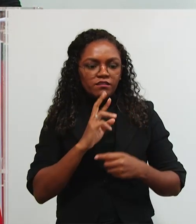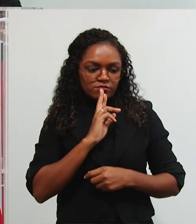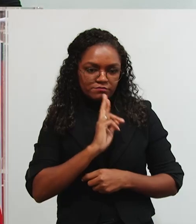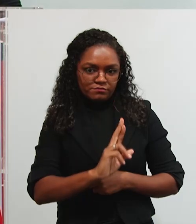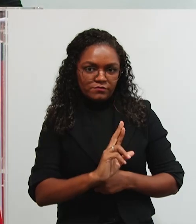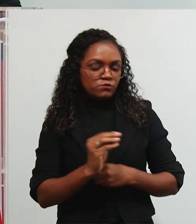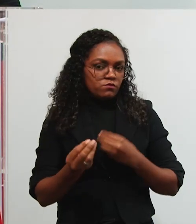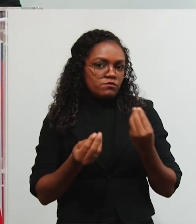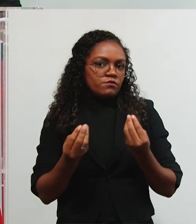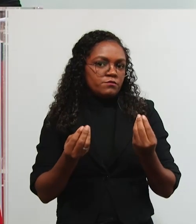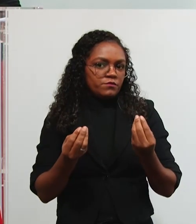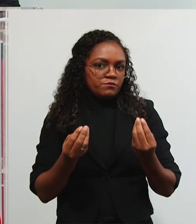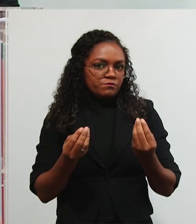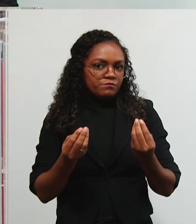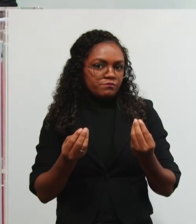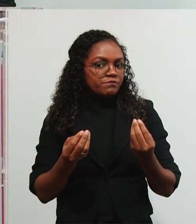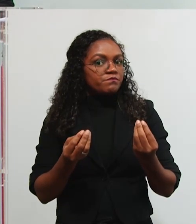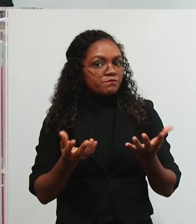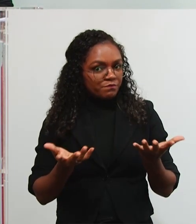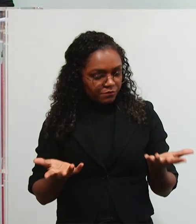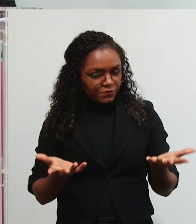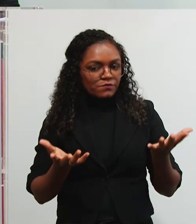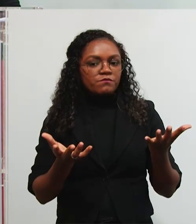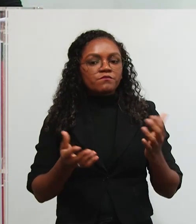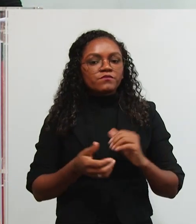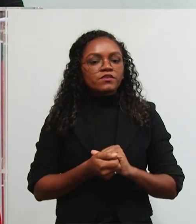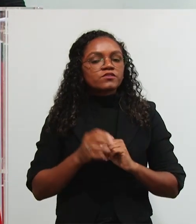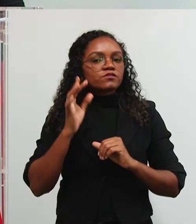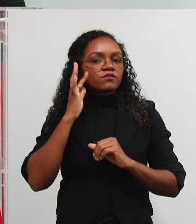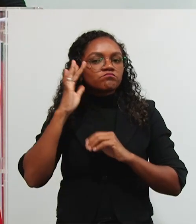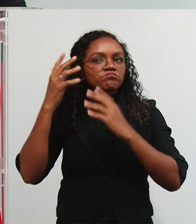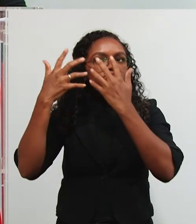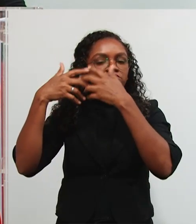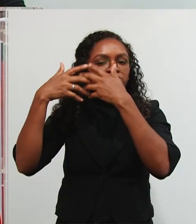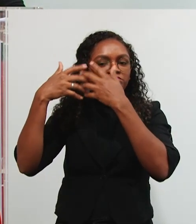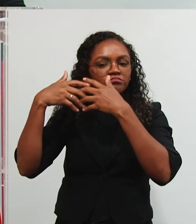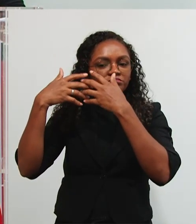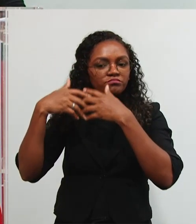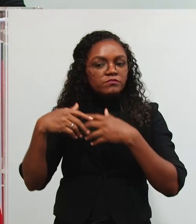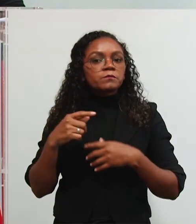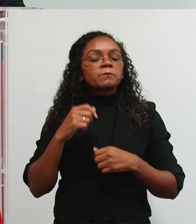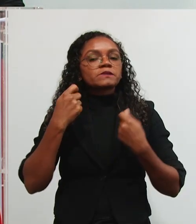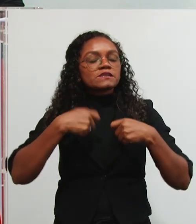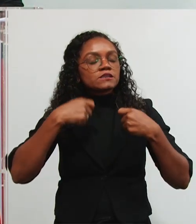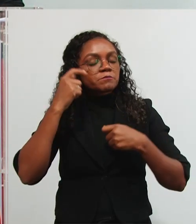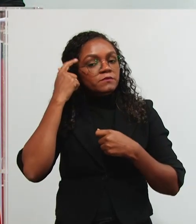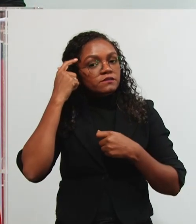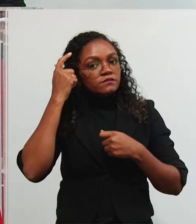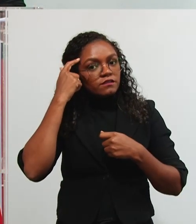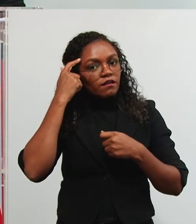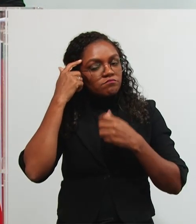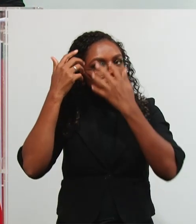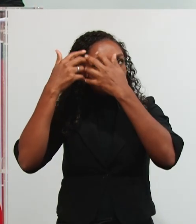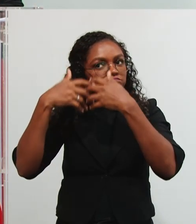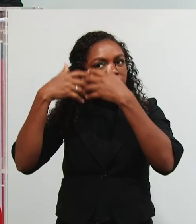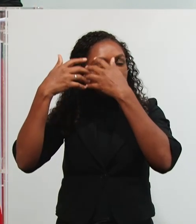a nossa diversidade de alunos que nós temos na escola hoje, no século XXI.